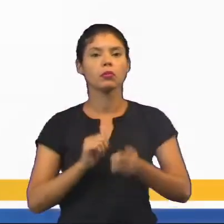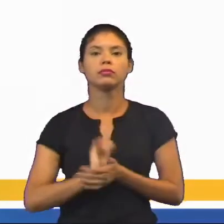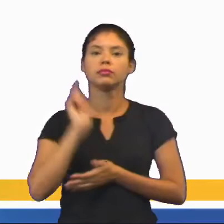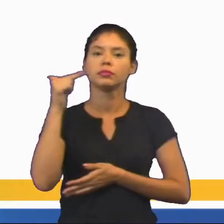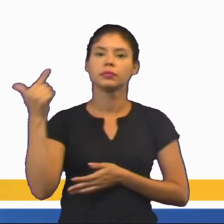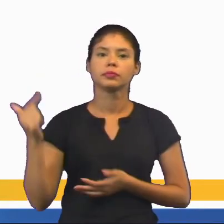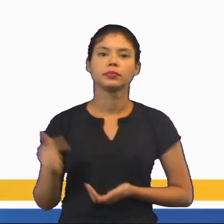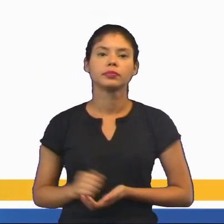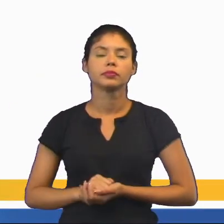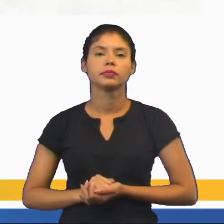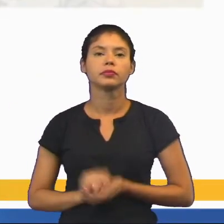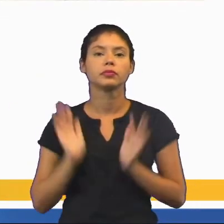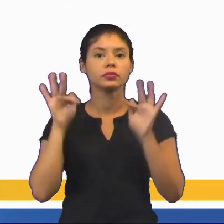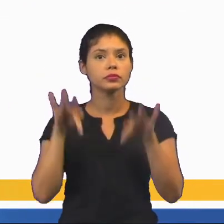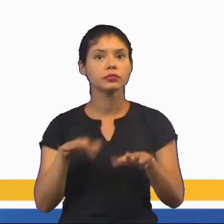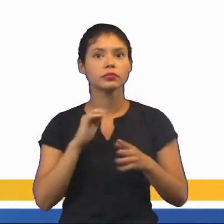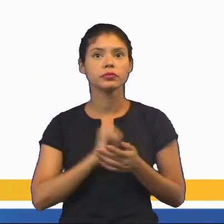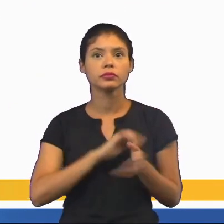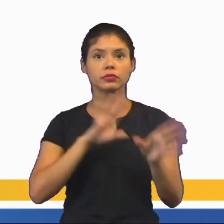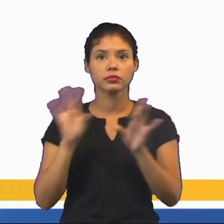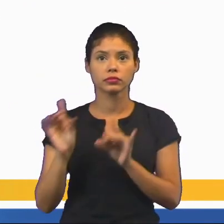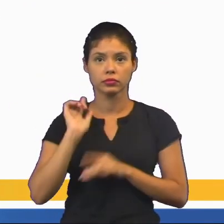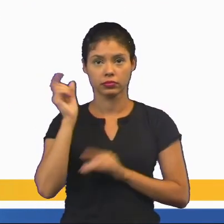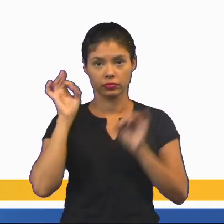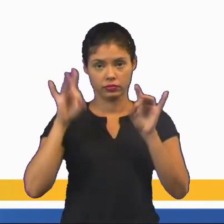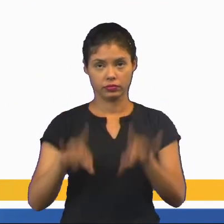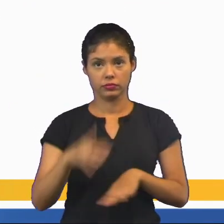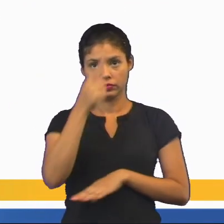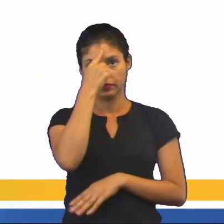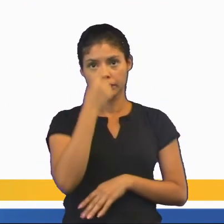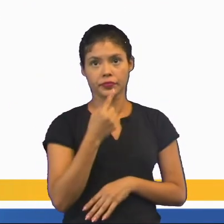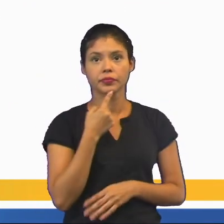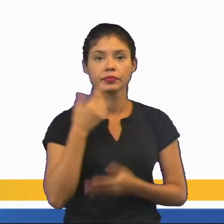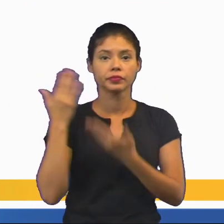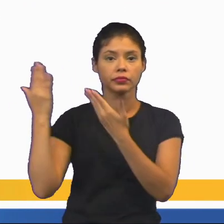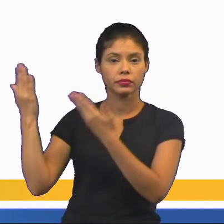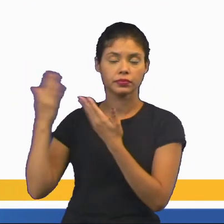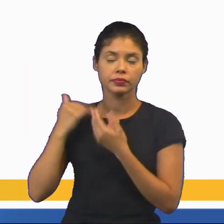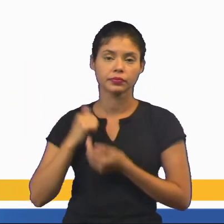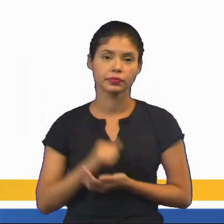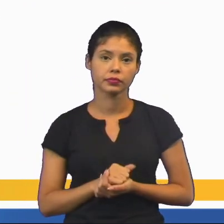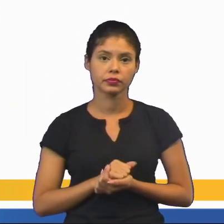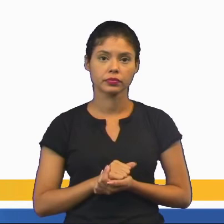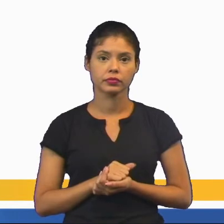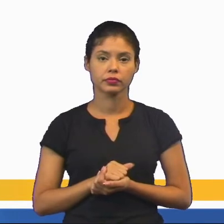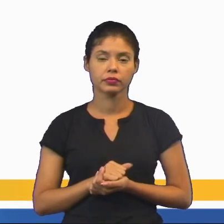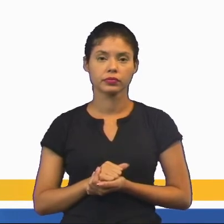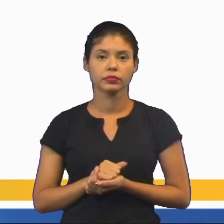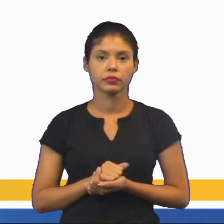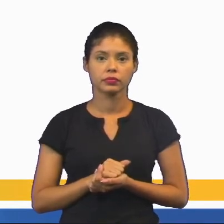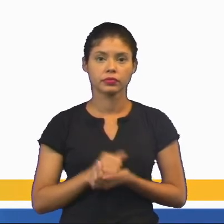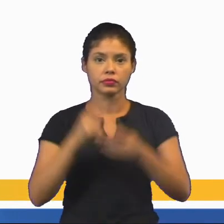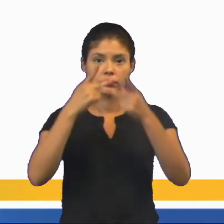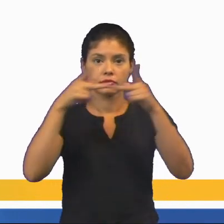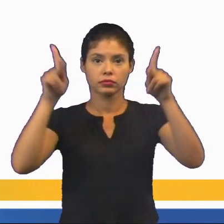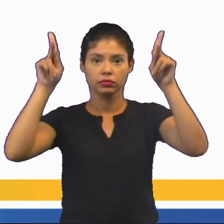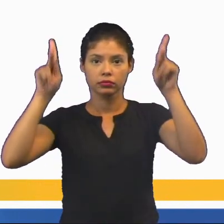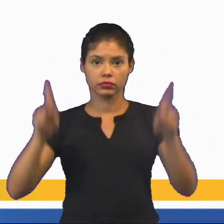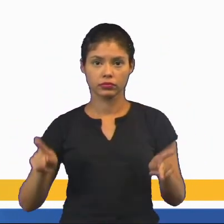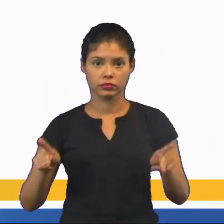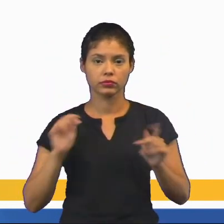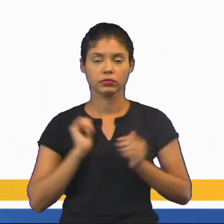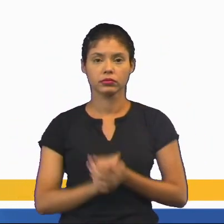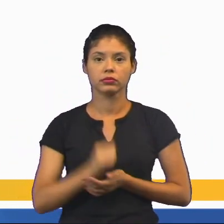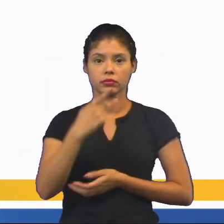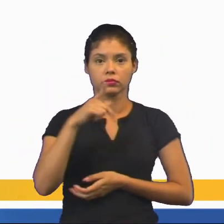outros. E para finalizar, eu trouxe aqui essa última imagem, né, que mostra ali o palácio, não é mesmo? Uma